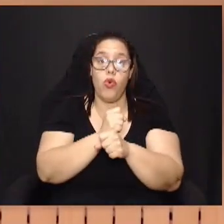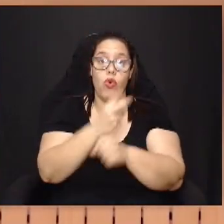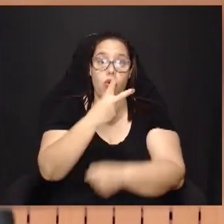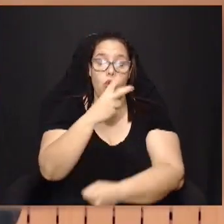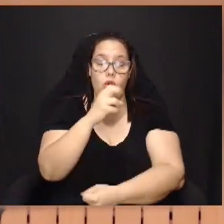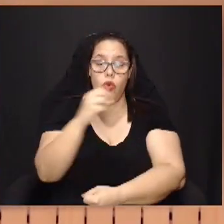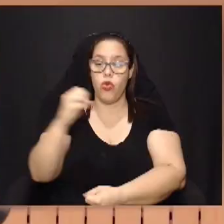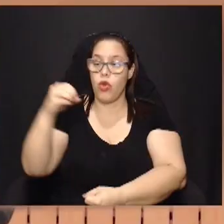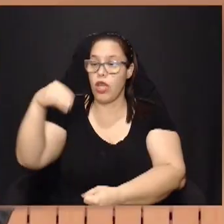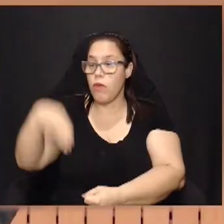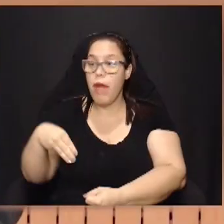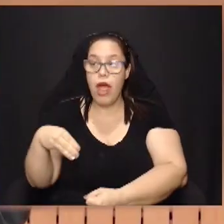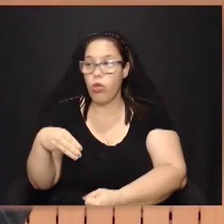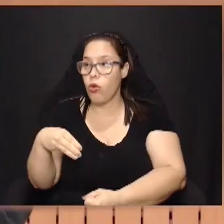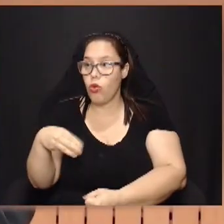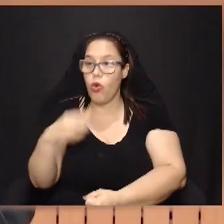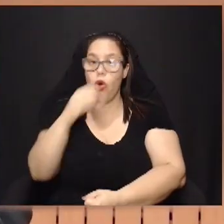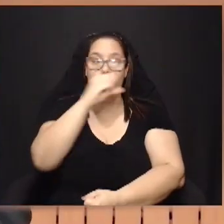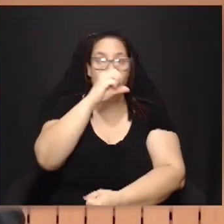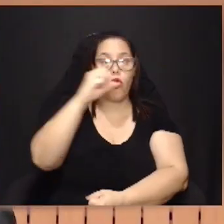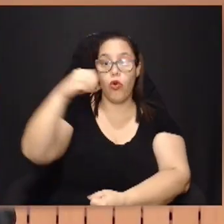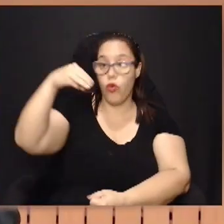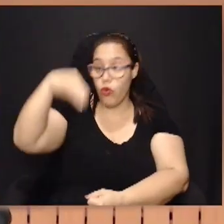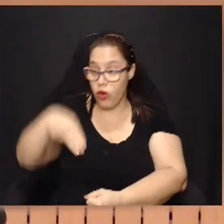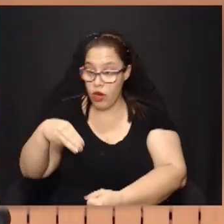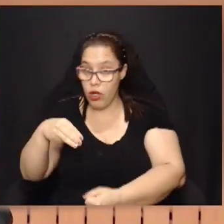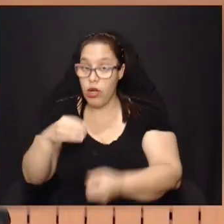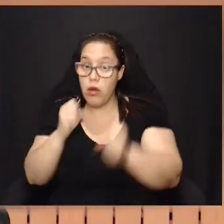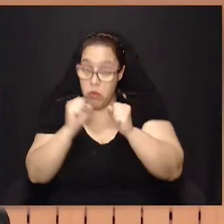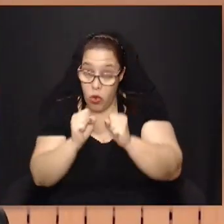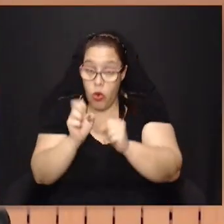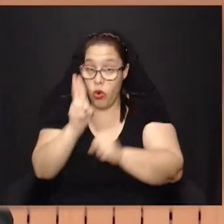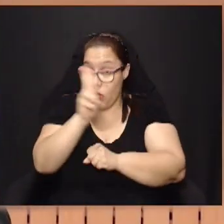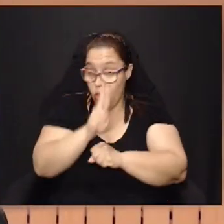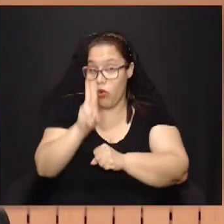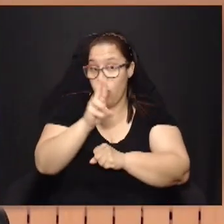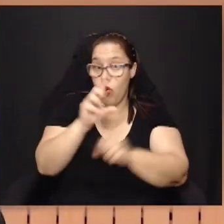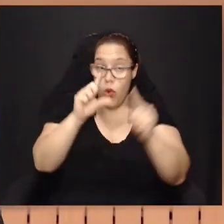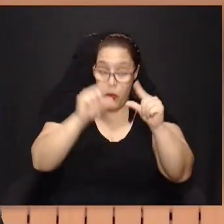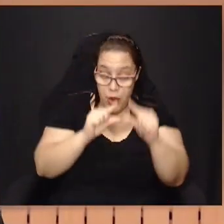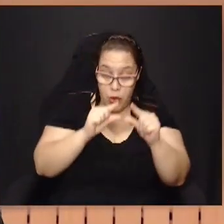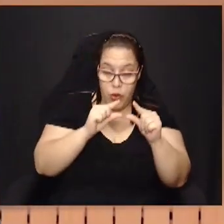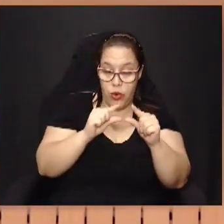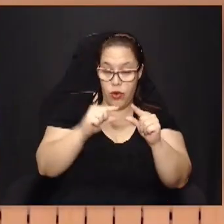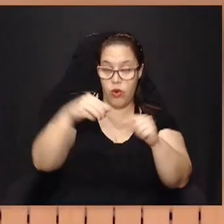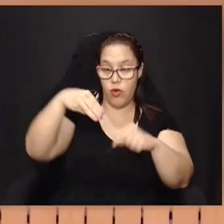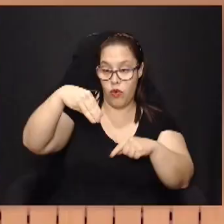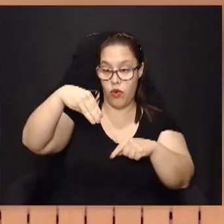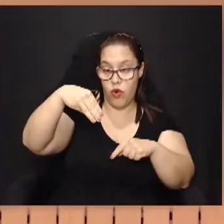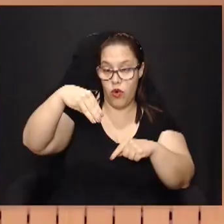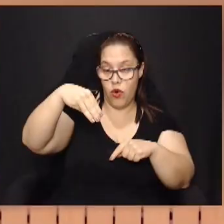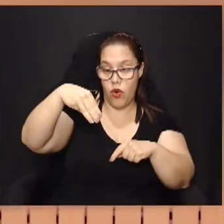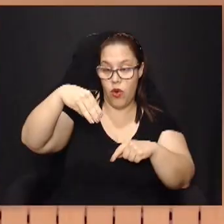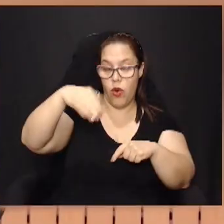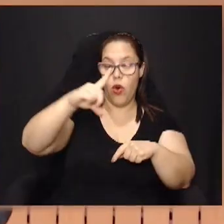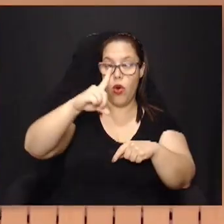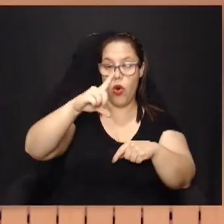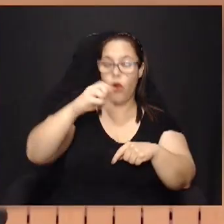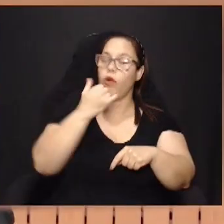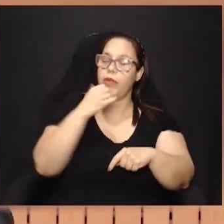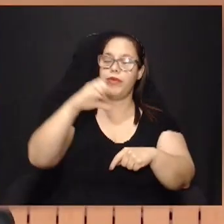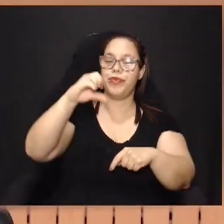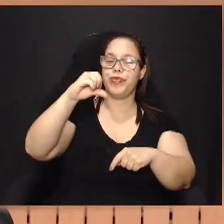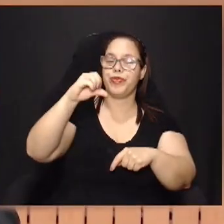lotes de 90 metros, que é o que é permitido hoje, o menor lote permitido na construção de EIs, empreendimento